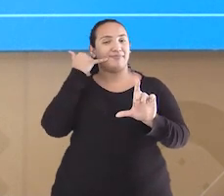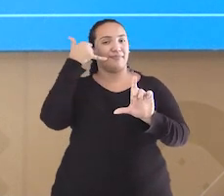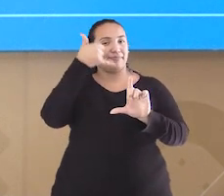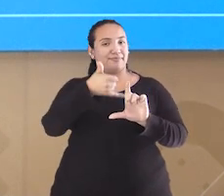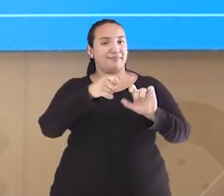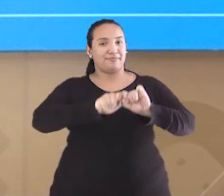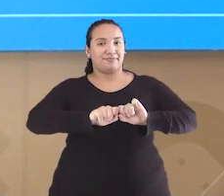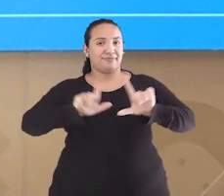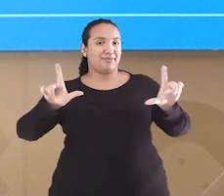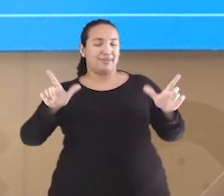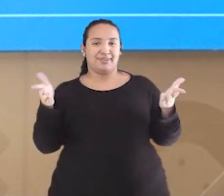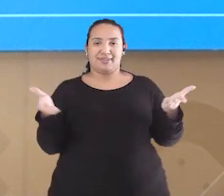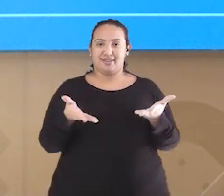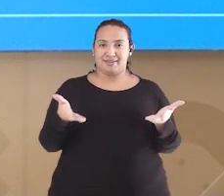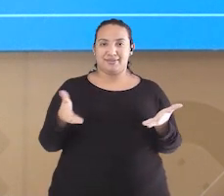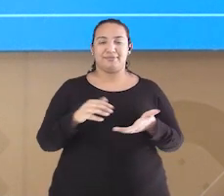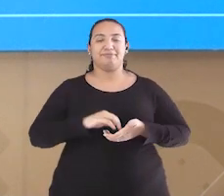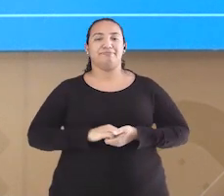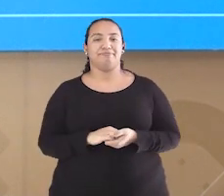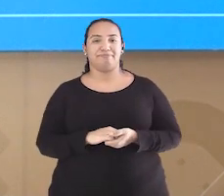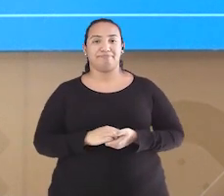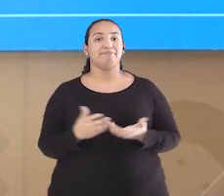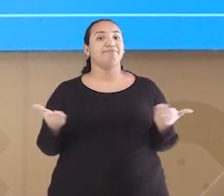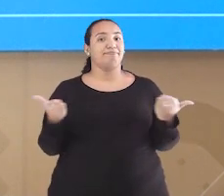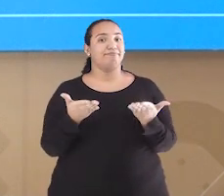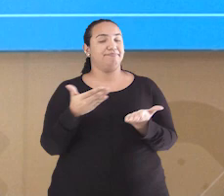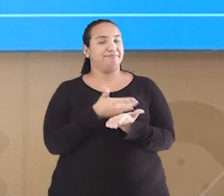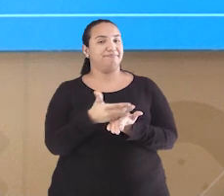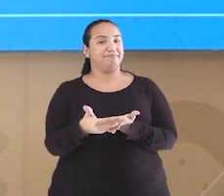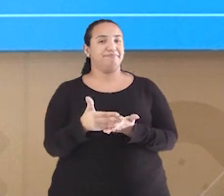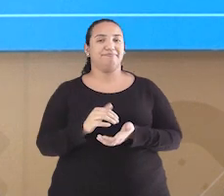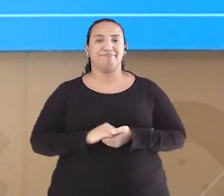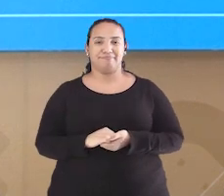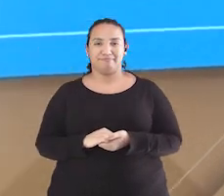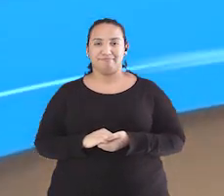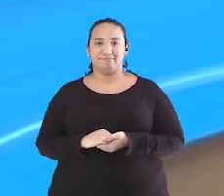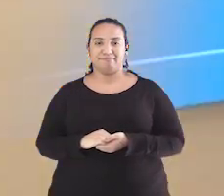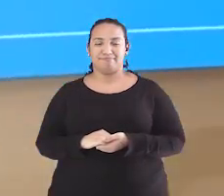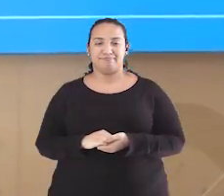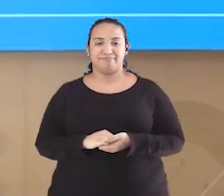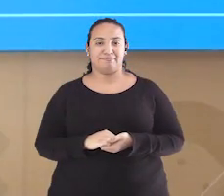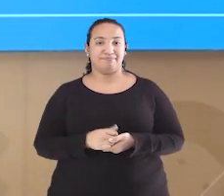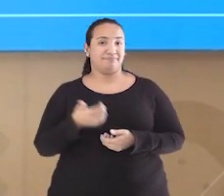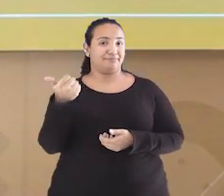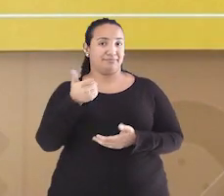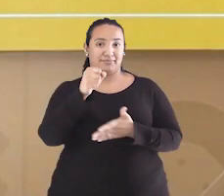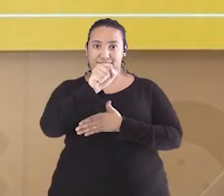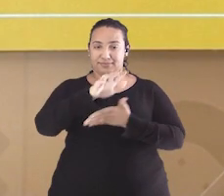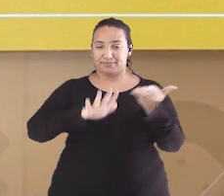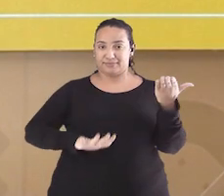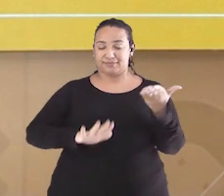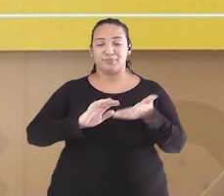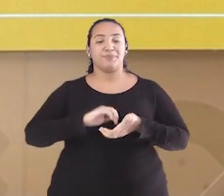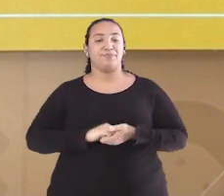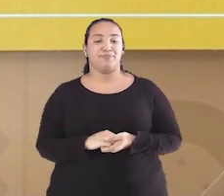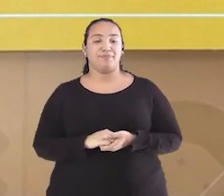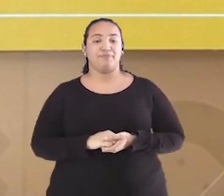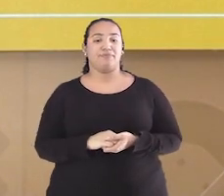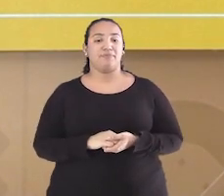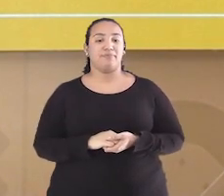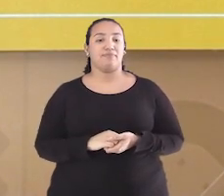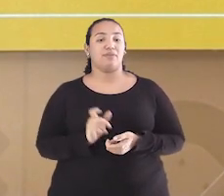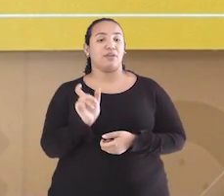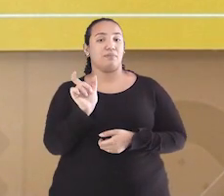o QR Code que está aparecendo aí na sua tela. Agora sim, vamos lá? Questão número 1. Qual